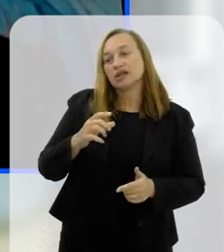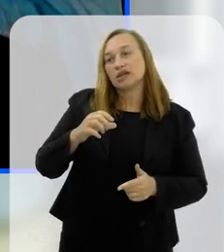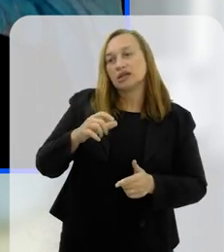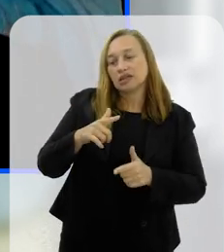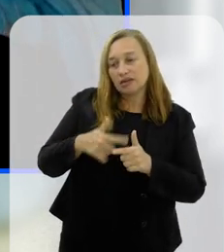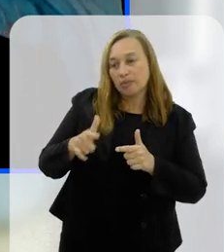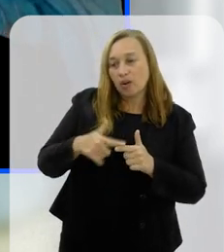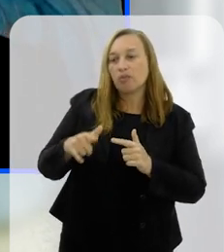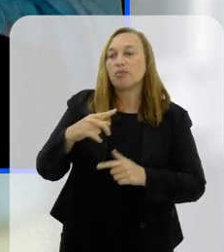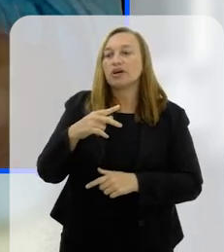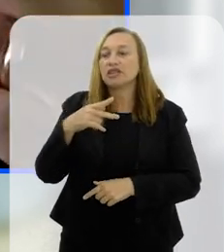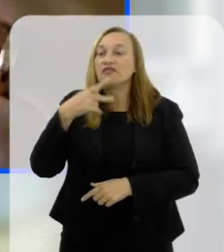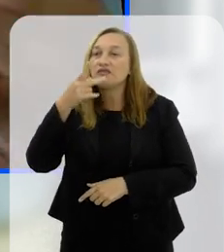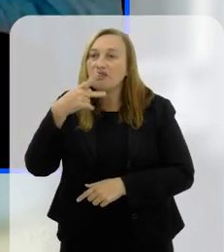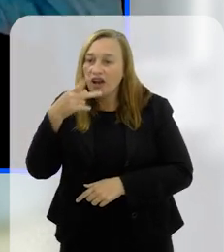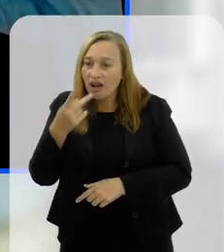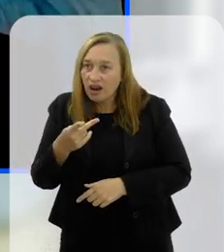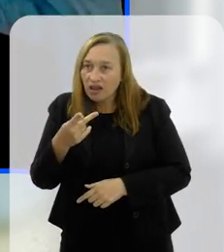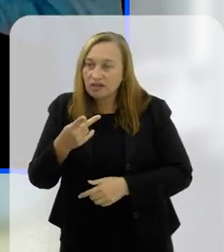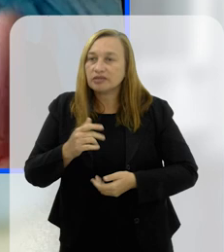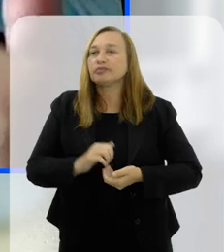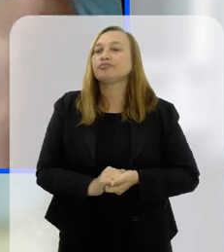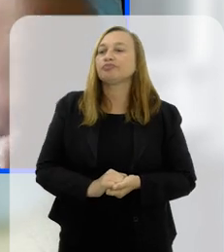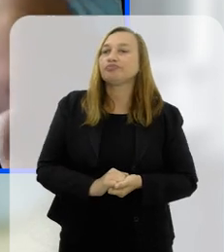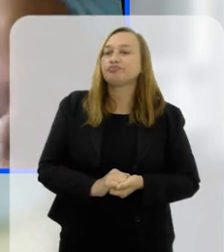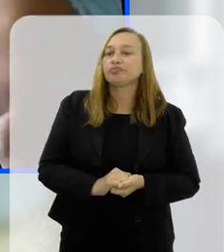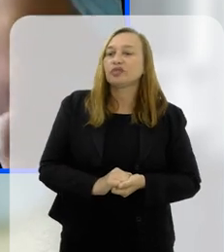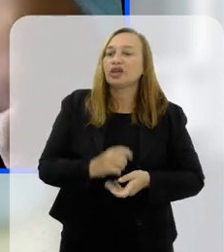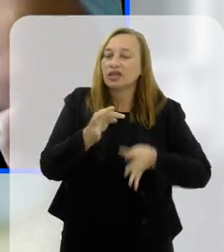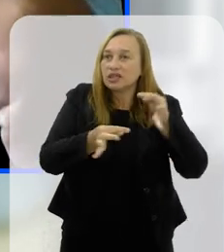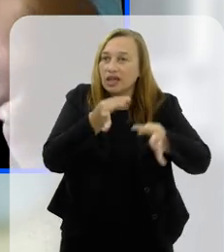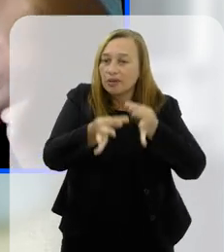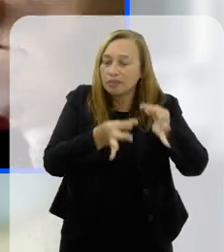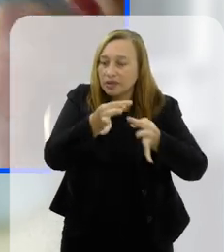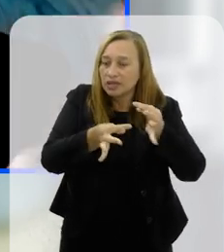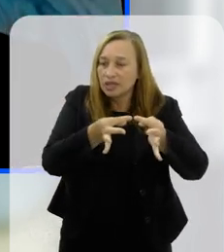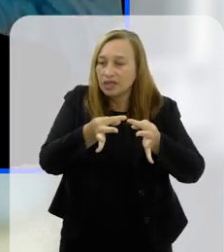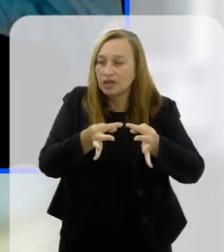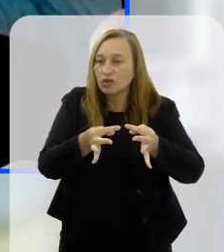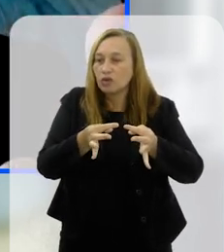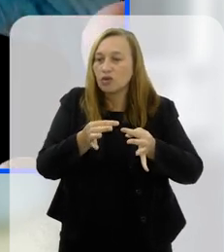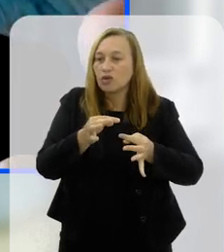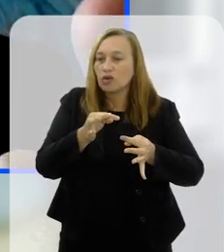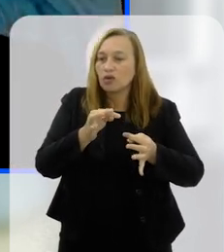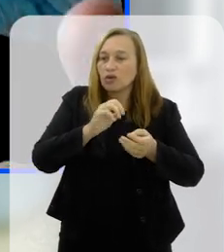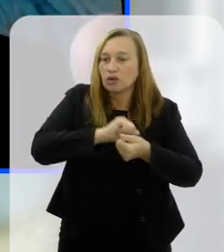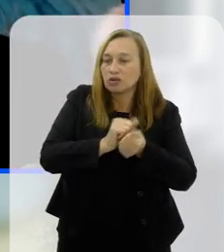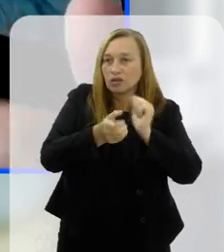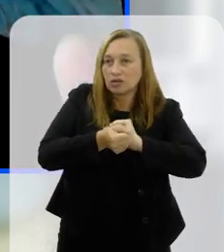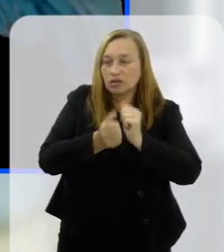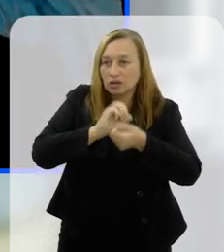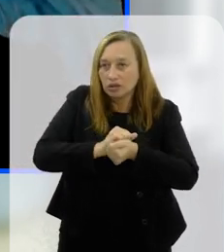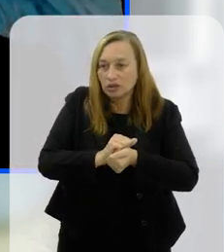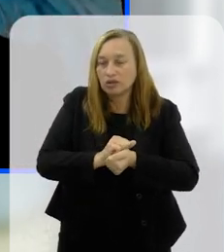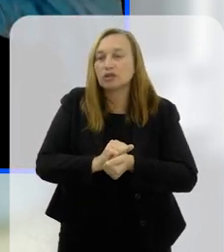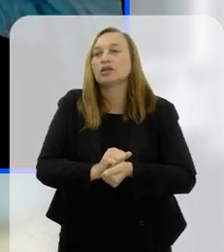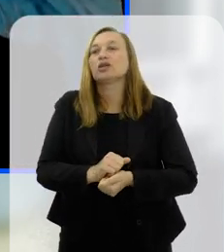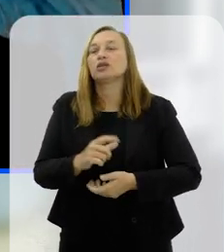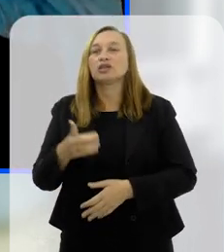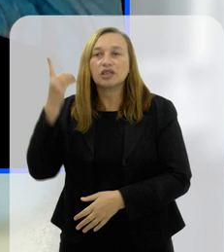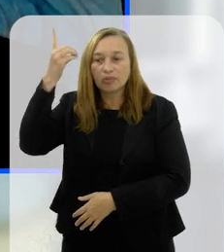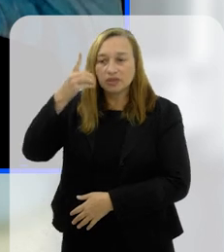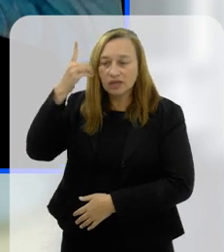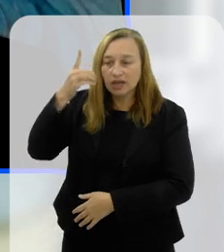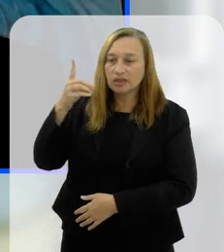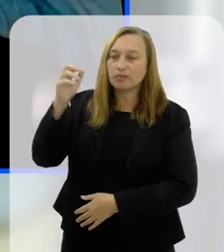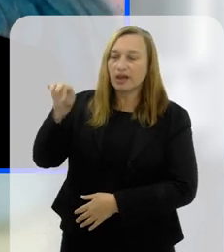problema de Fala você tem terapia ocupacional você tem atividades da vida diária que é isso que o que